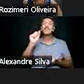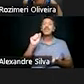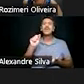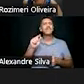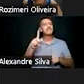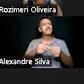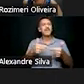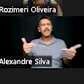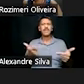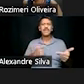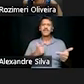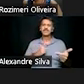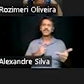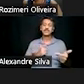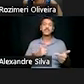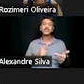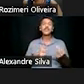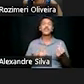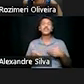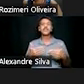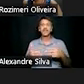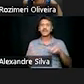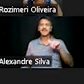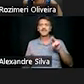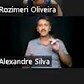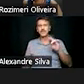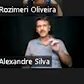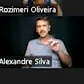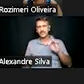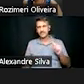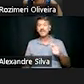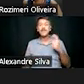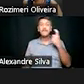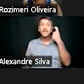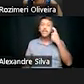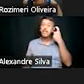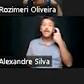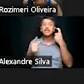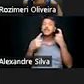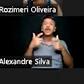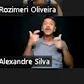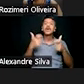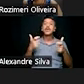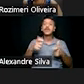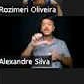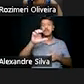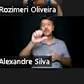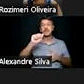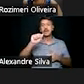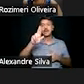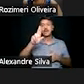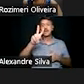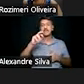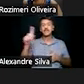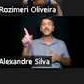naturais. sim. Entende? Os naturalistas, eu Para falo, os mapear a naturalistas. costa, e a preocupação era onde é que tinha carvão, porque a